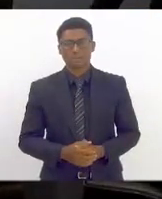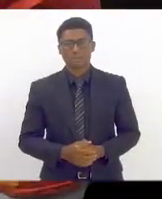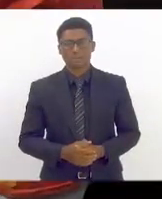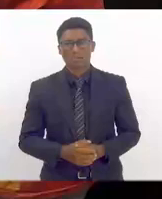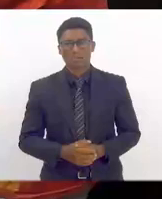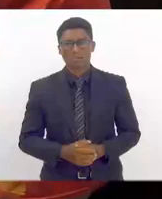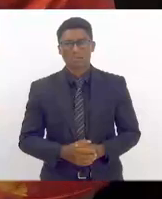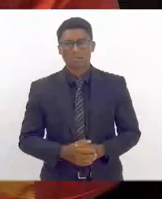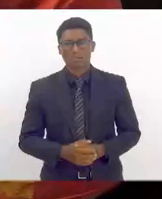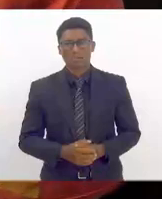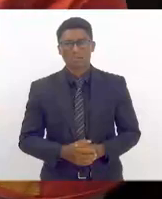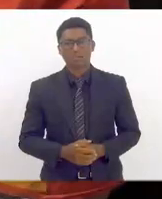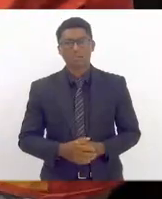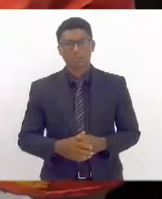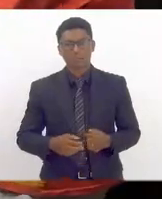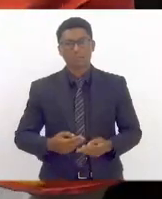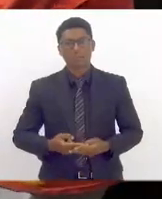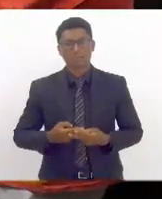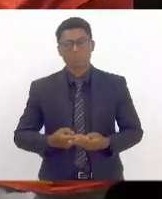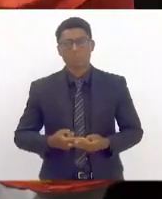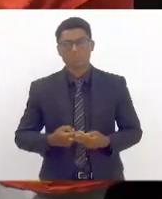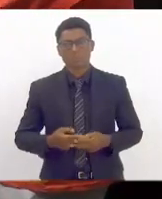muita teimosia